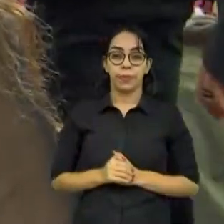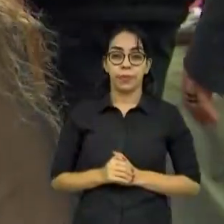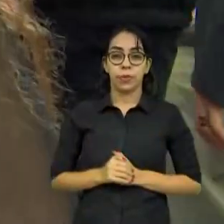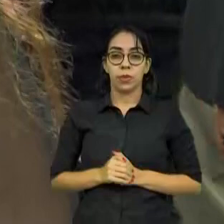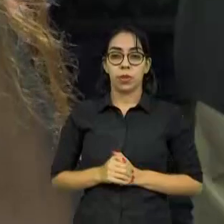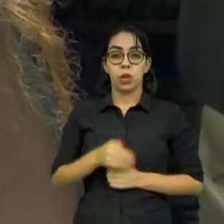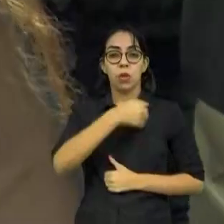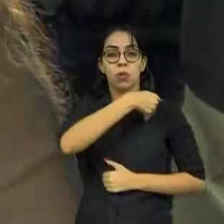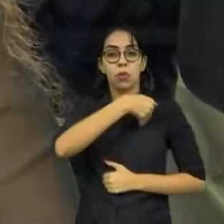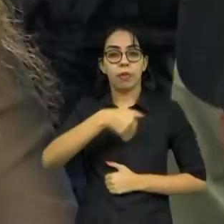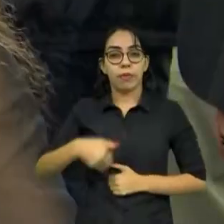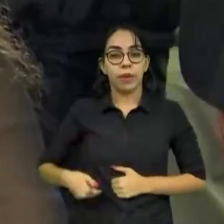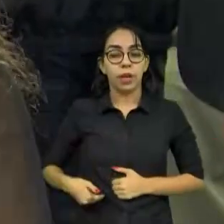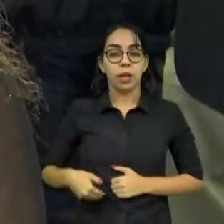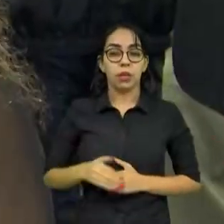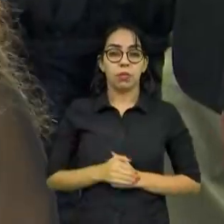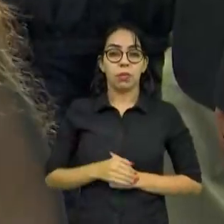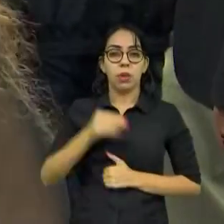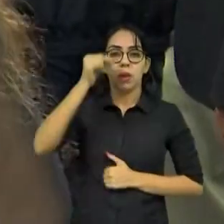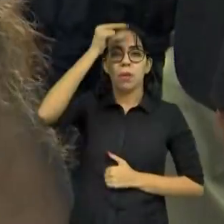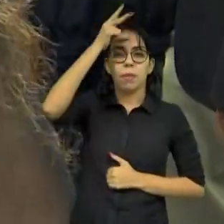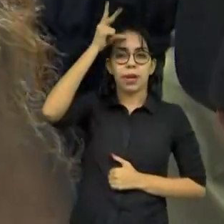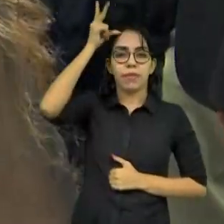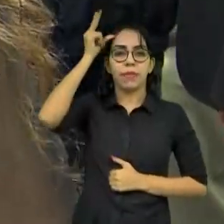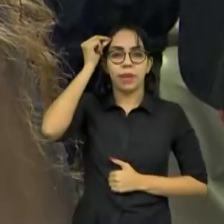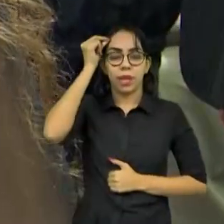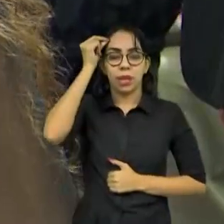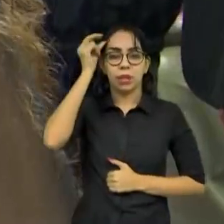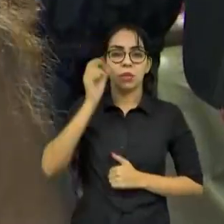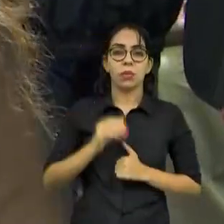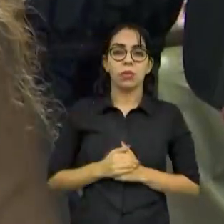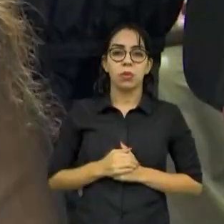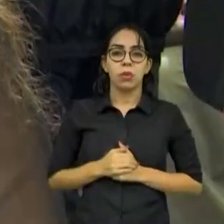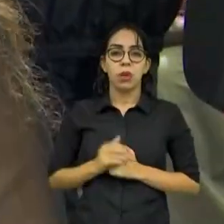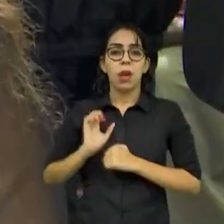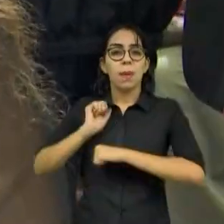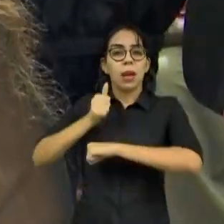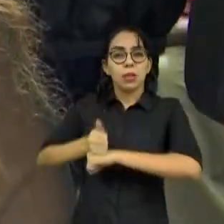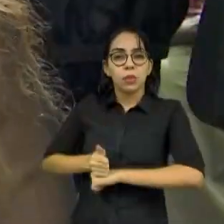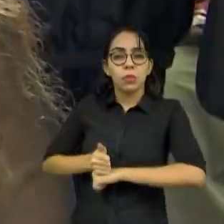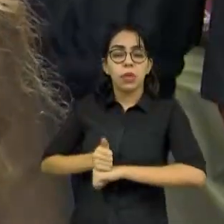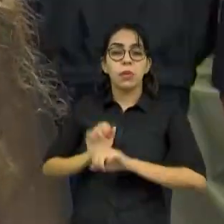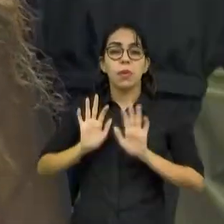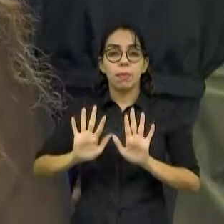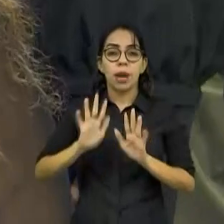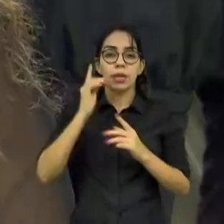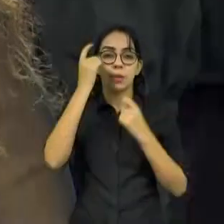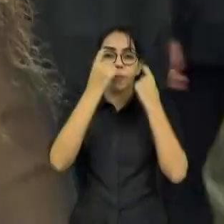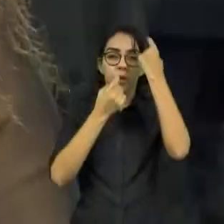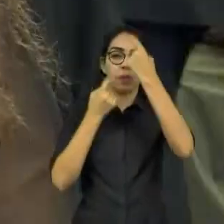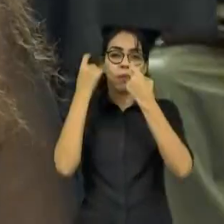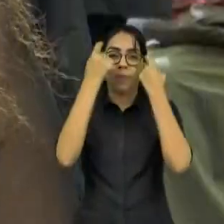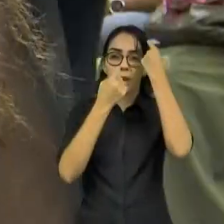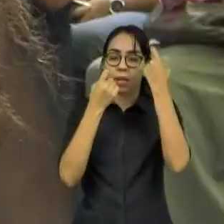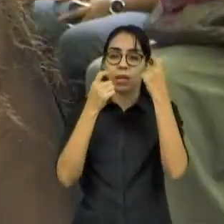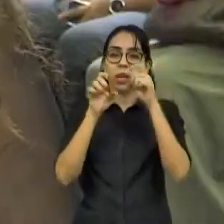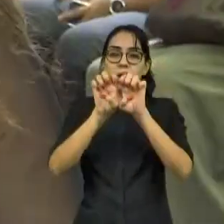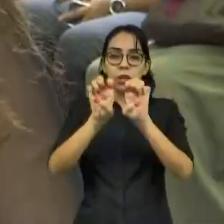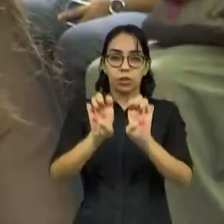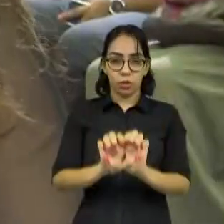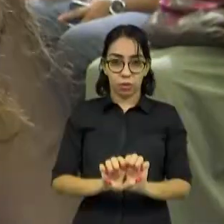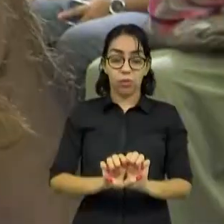que vier, o prefeito que aqui está eleito, que ele se preocupe com a estrutura física dos